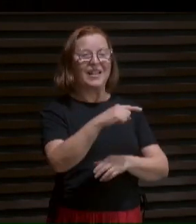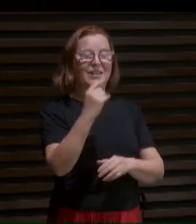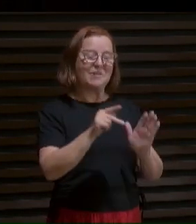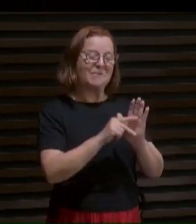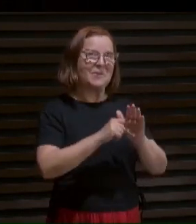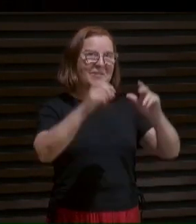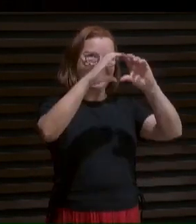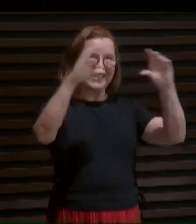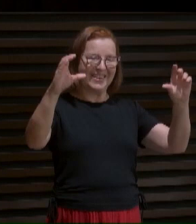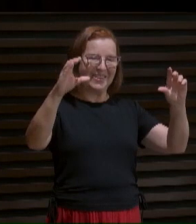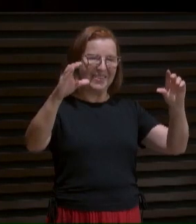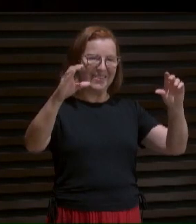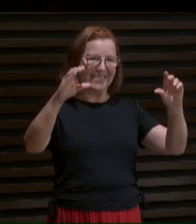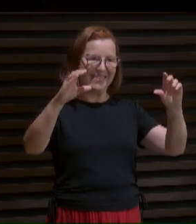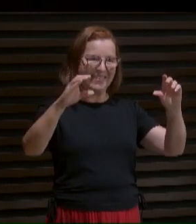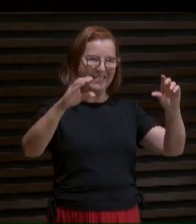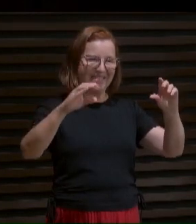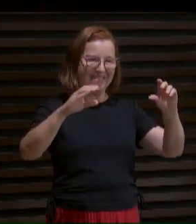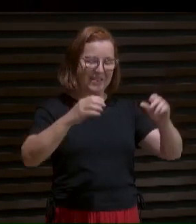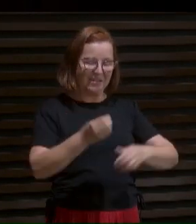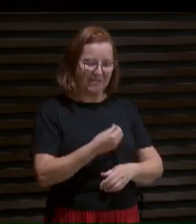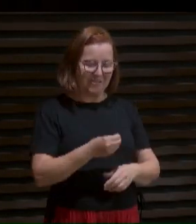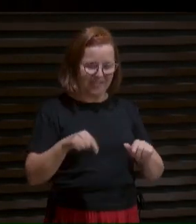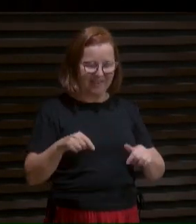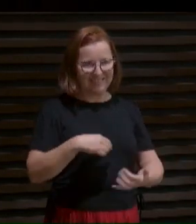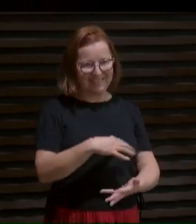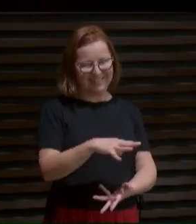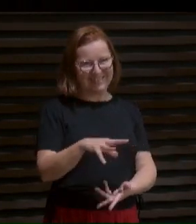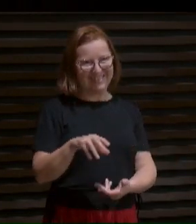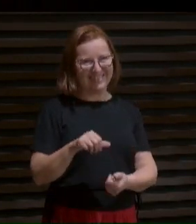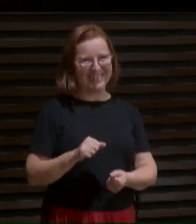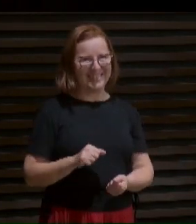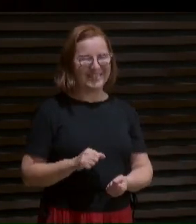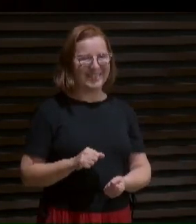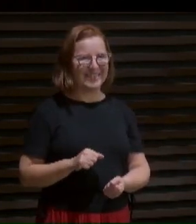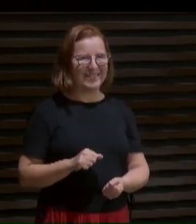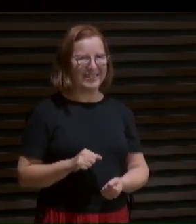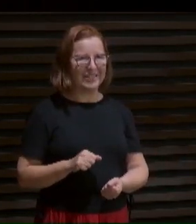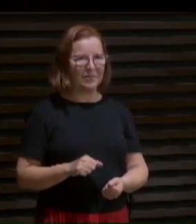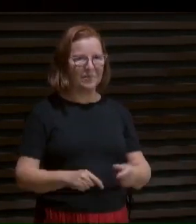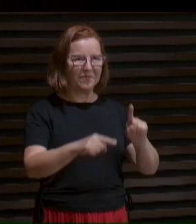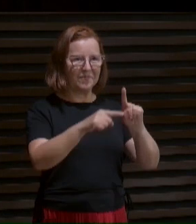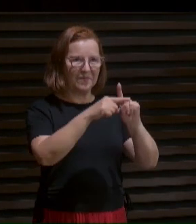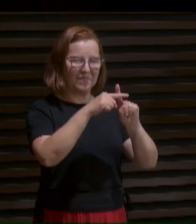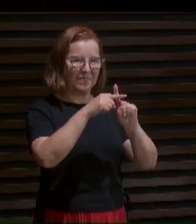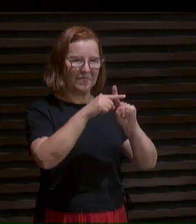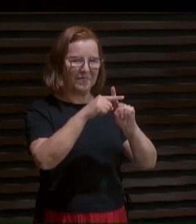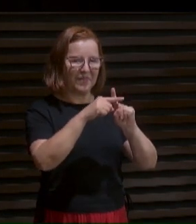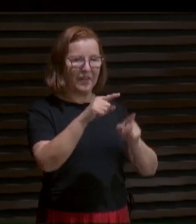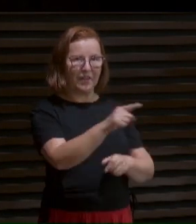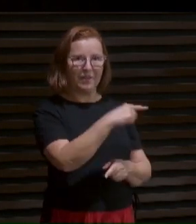andando aqui na terra. A cruz é o nosso padrão